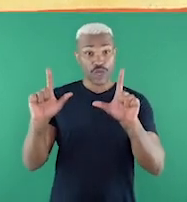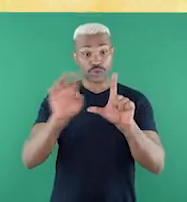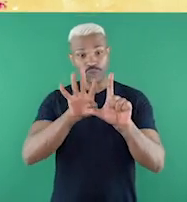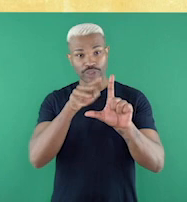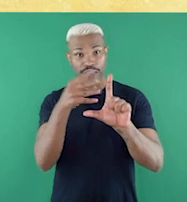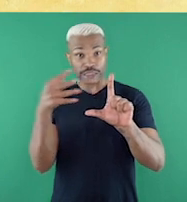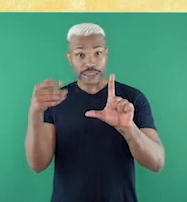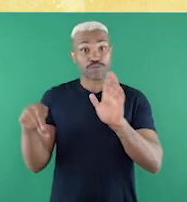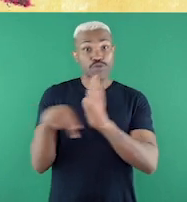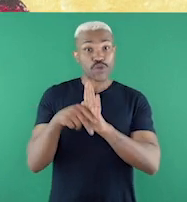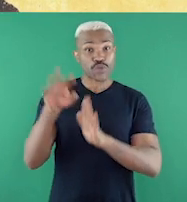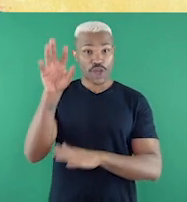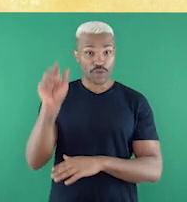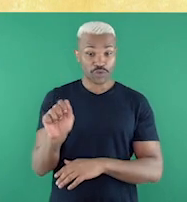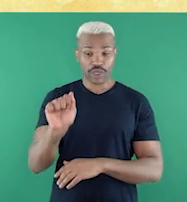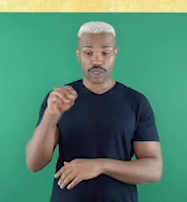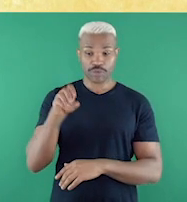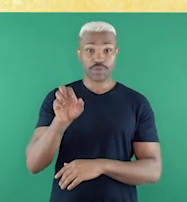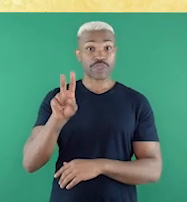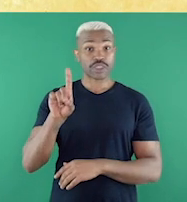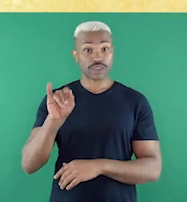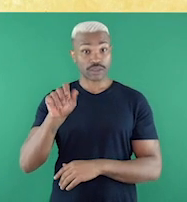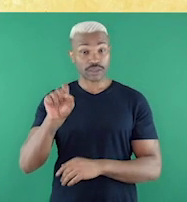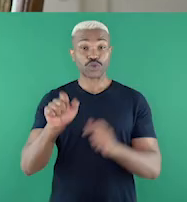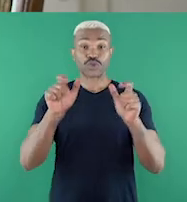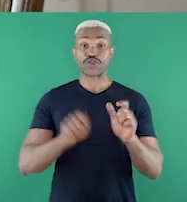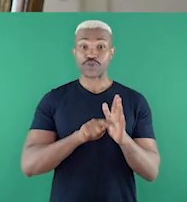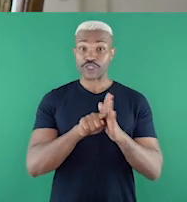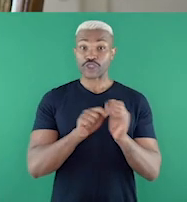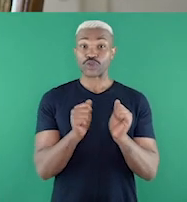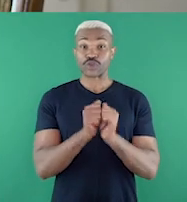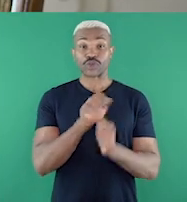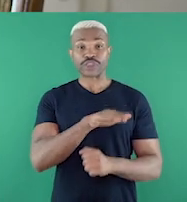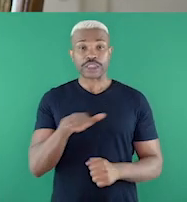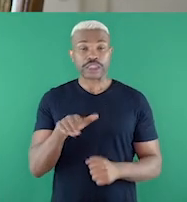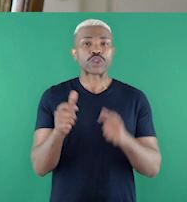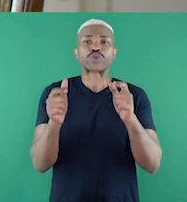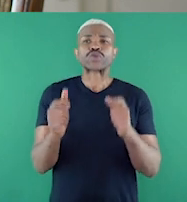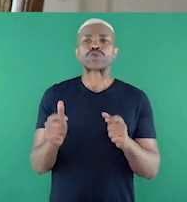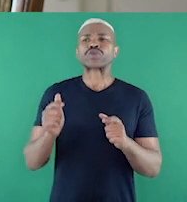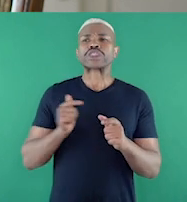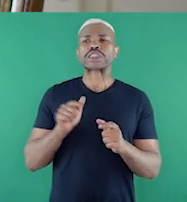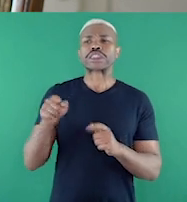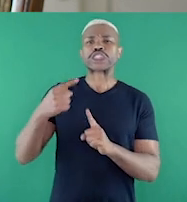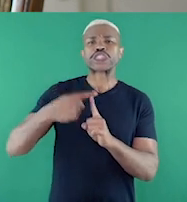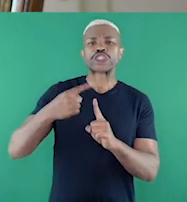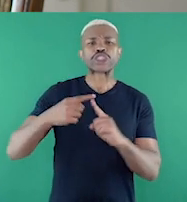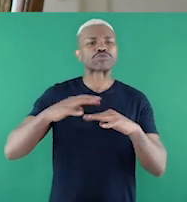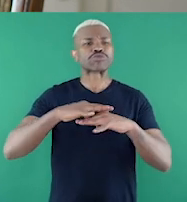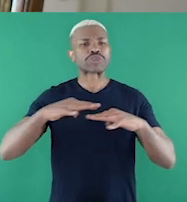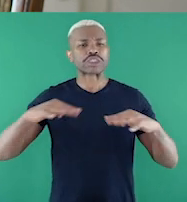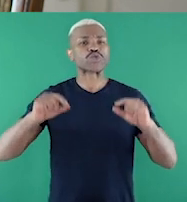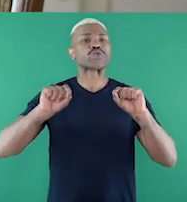que são referências que são afro-ameríndias. Então, é um lugar de investigação com as crianças. Ah, onde tem esse tipo de esteira? Né? Quais